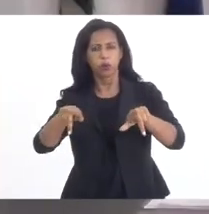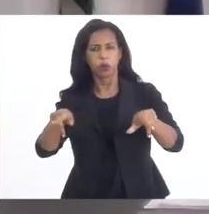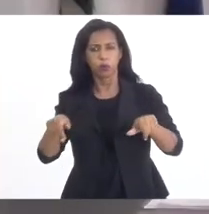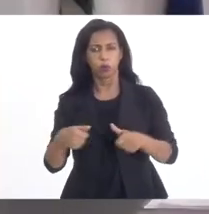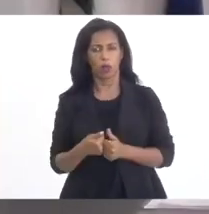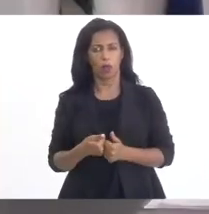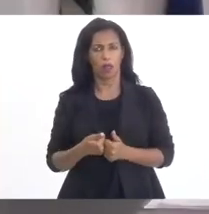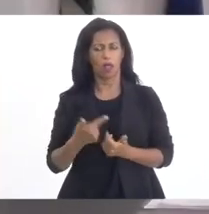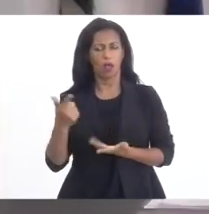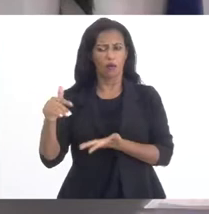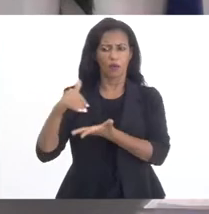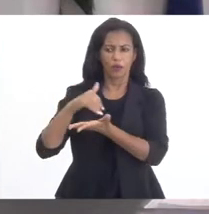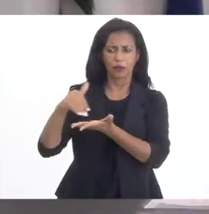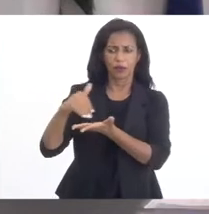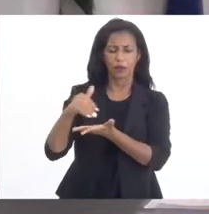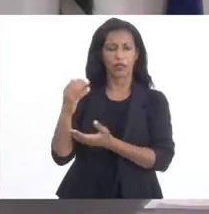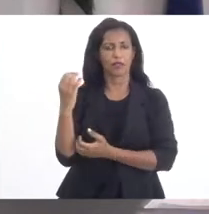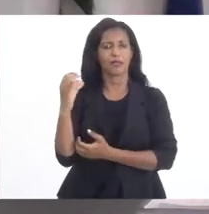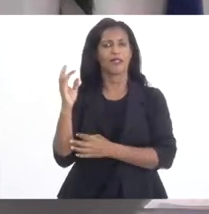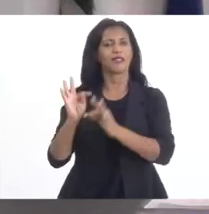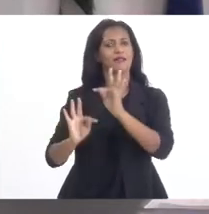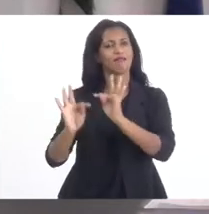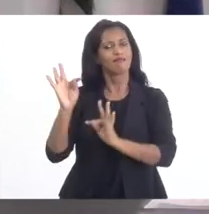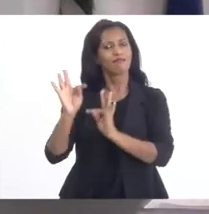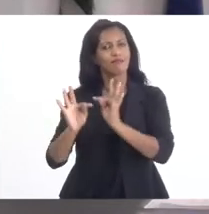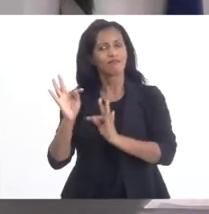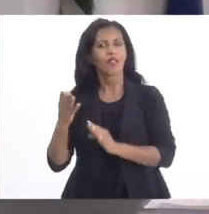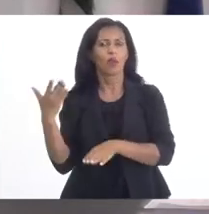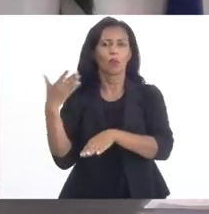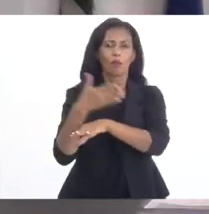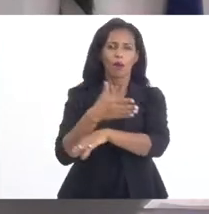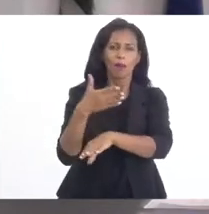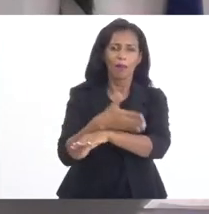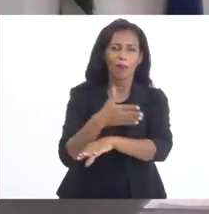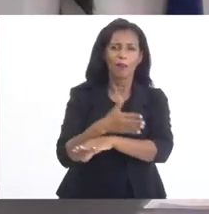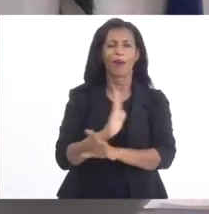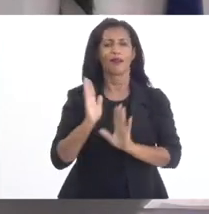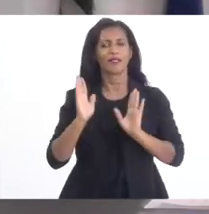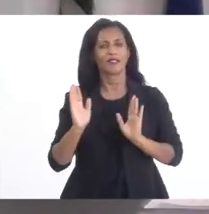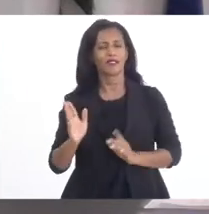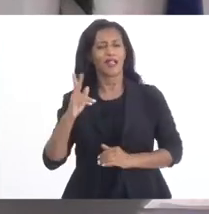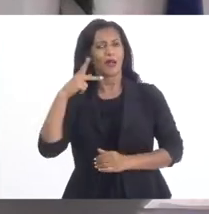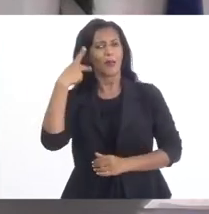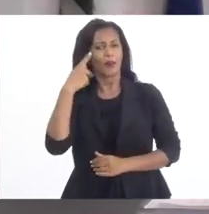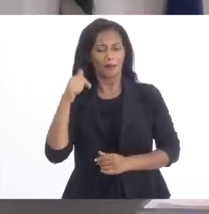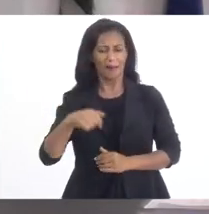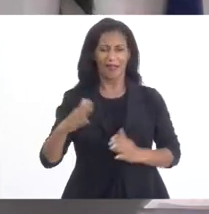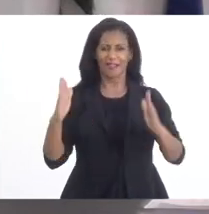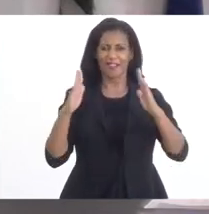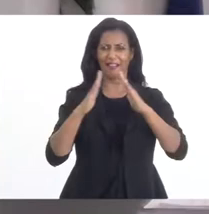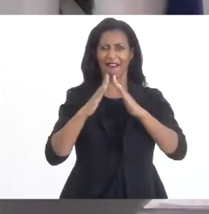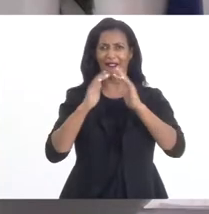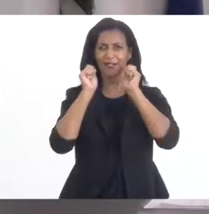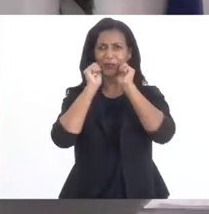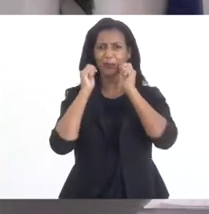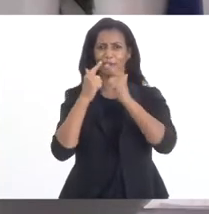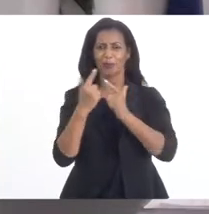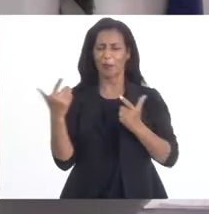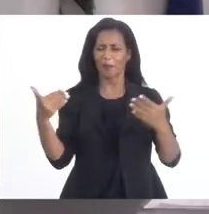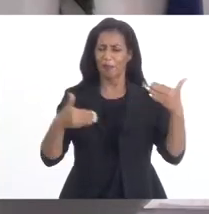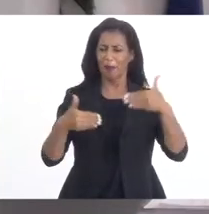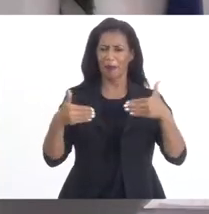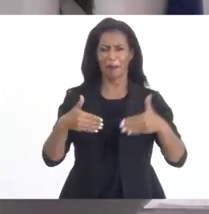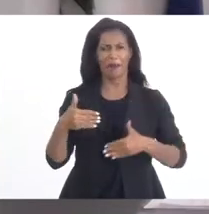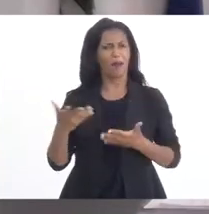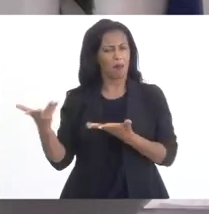a Secretaria de Ciência e Tecnologia, frequentei por diversas vezes o Parlamento, essa Casa Parlamentar, onde fomos